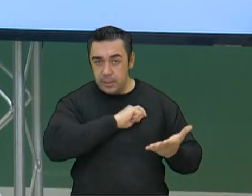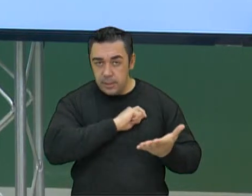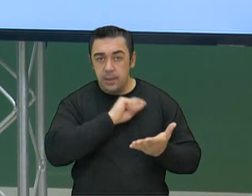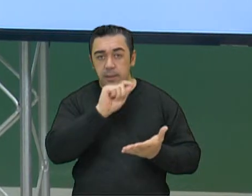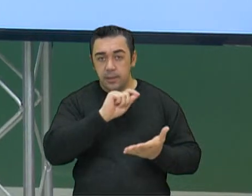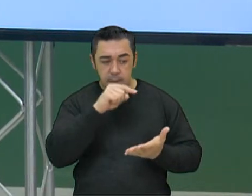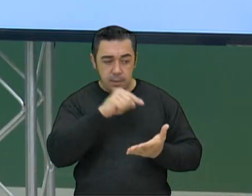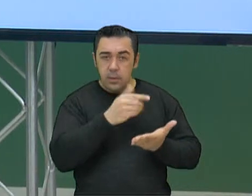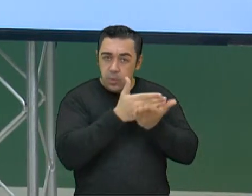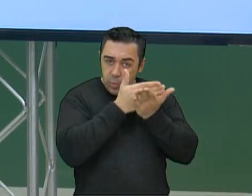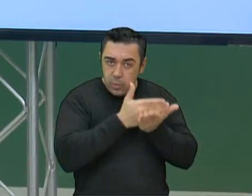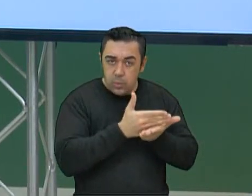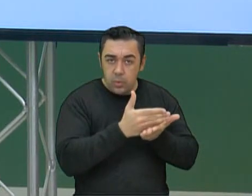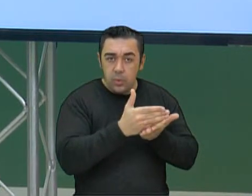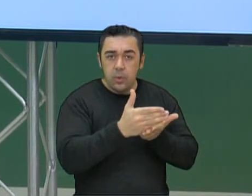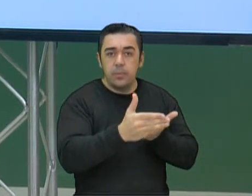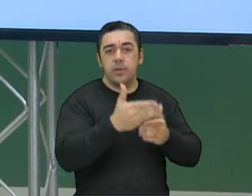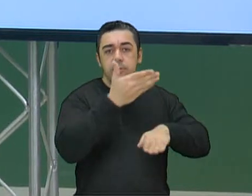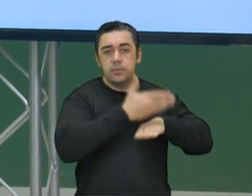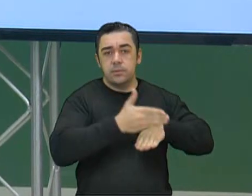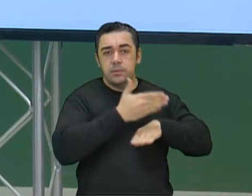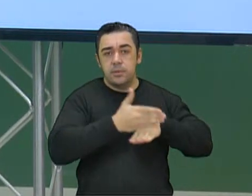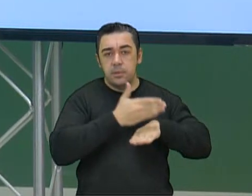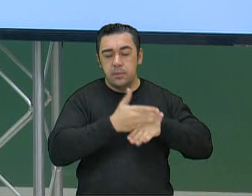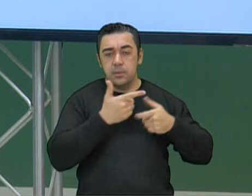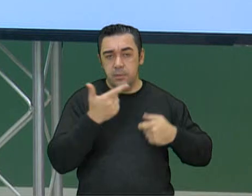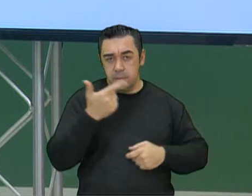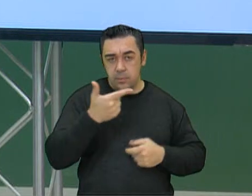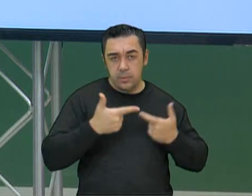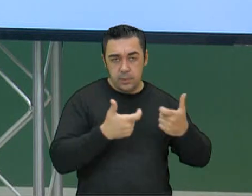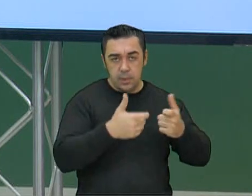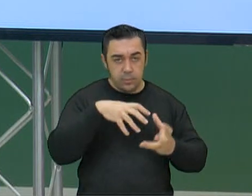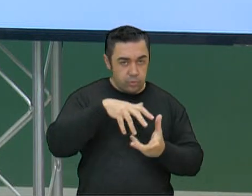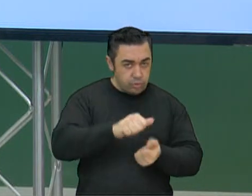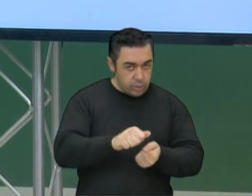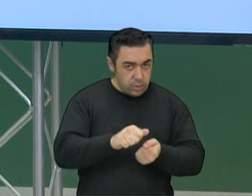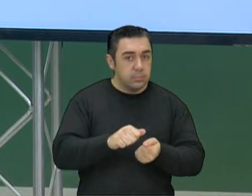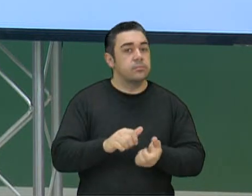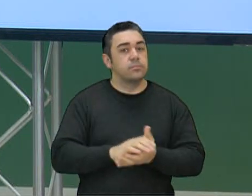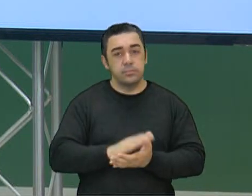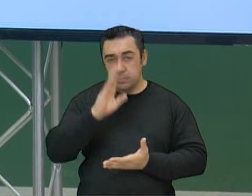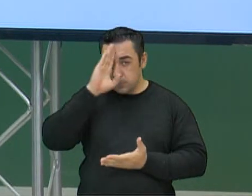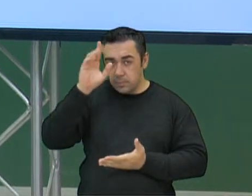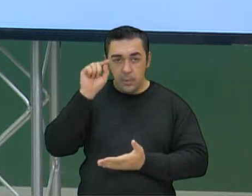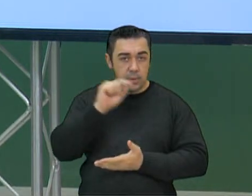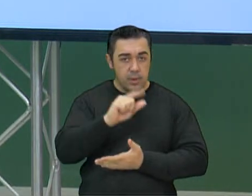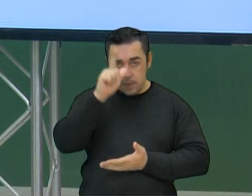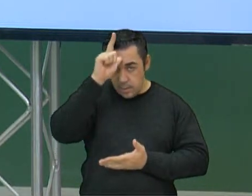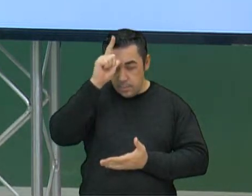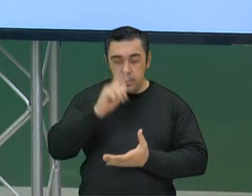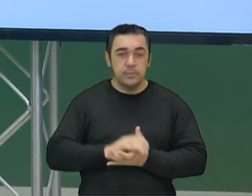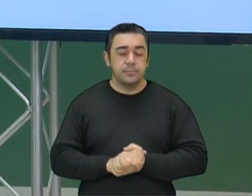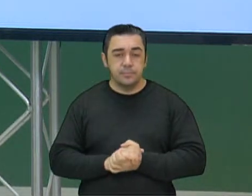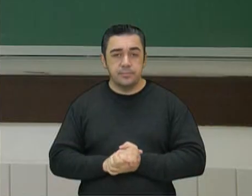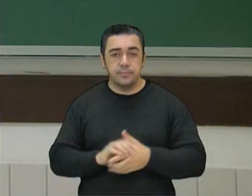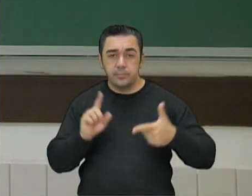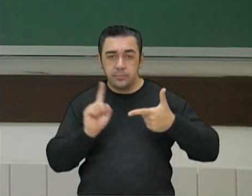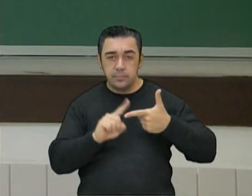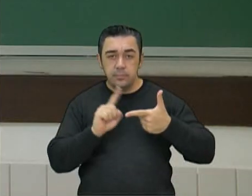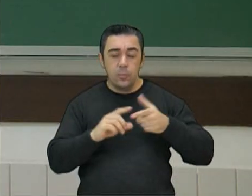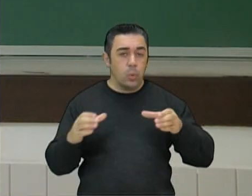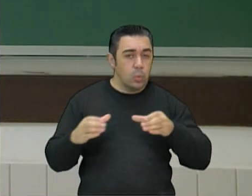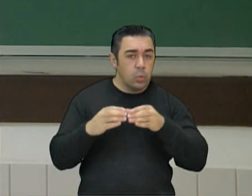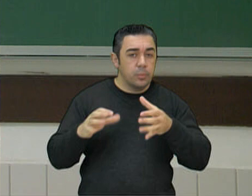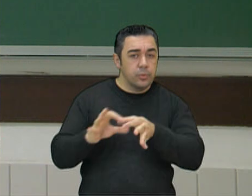foi considerada um ensaio geral para a Segunda Guerra Mundial, principalmente pela Alemanha. A formação do